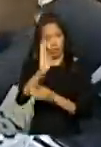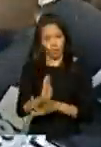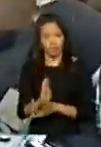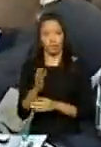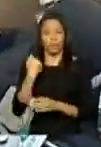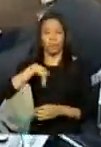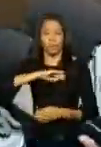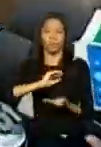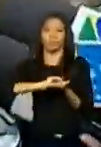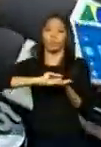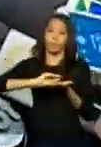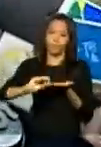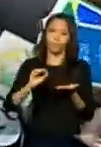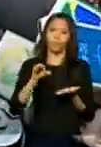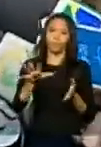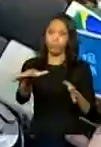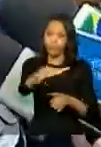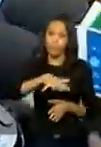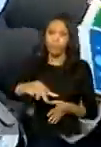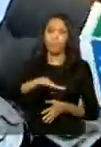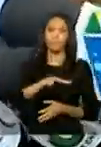em...